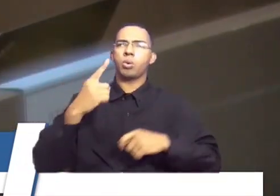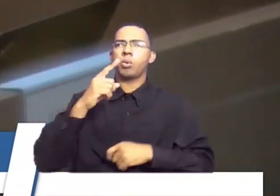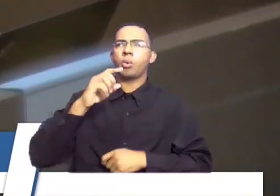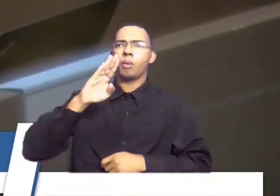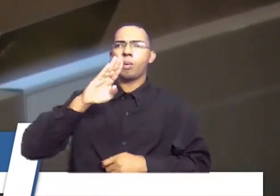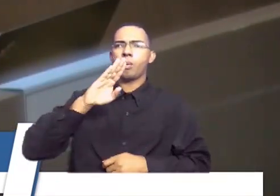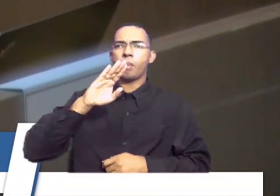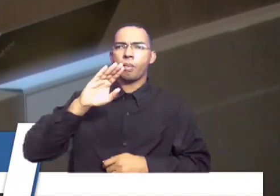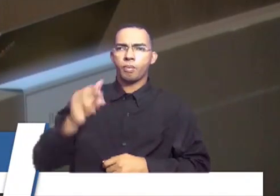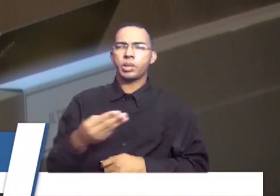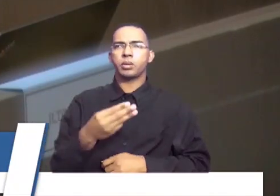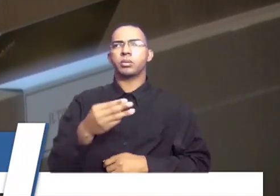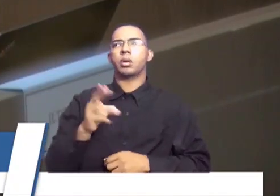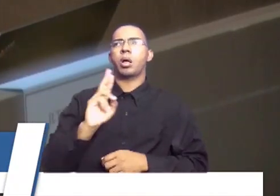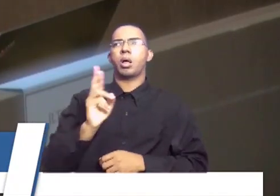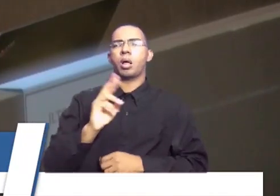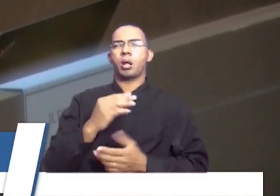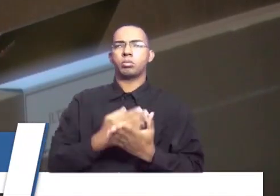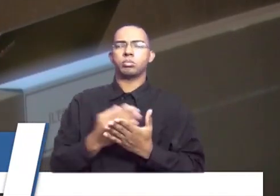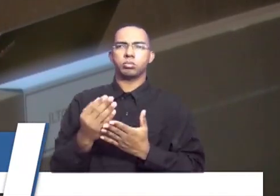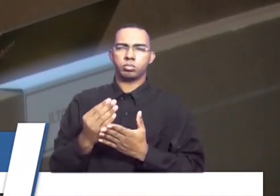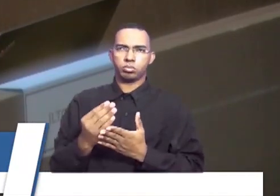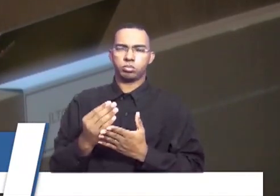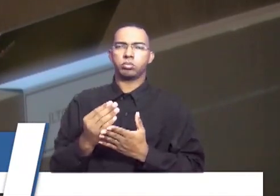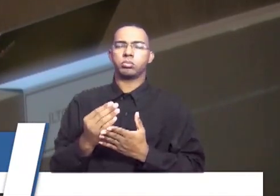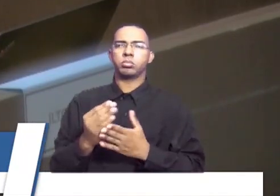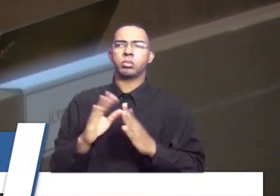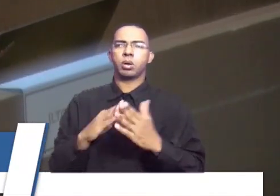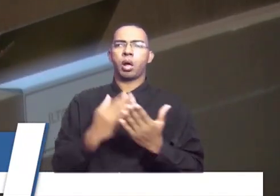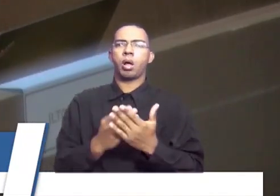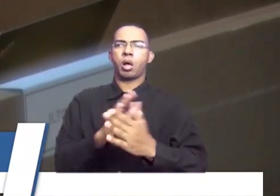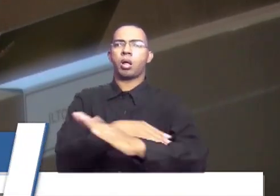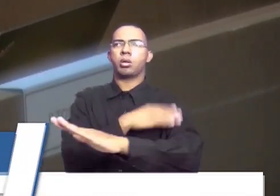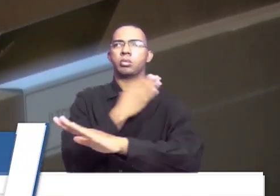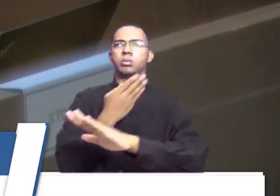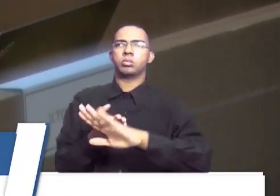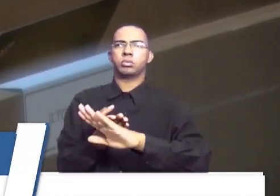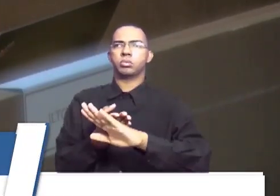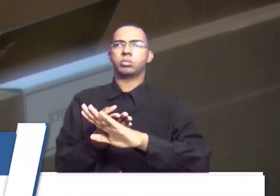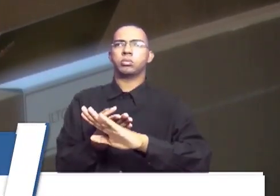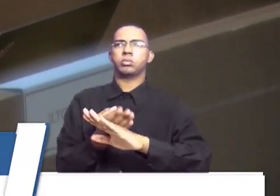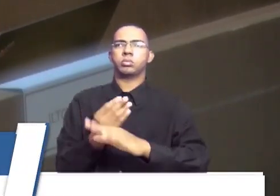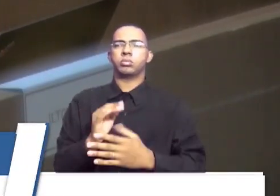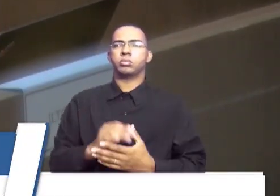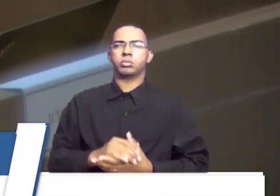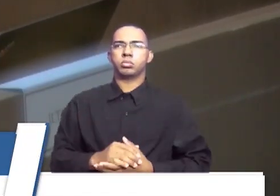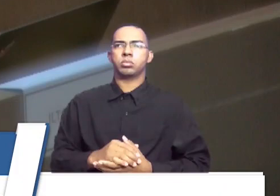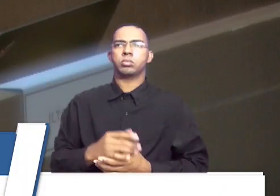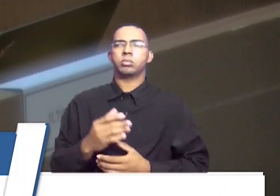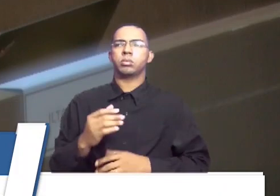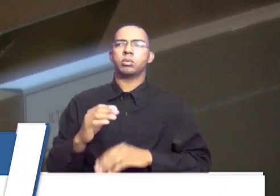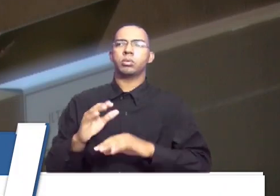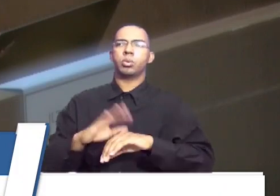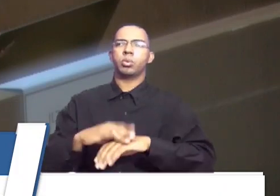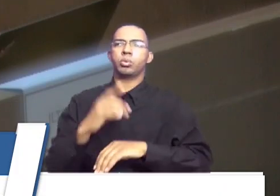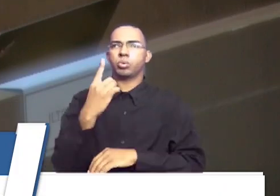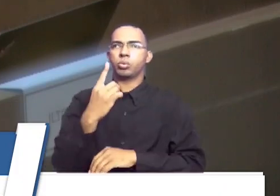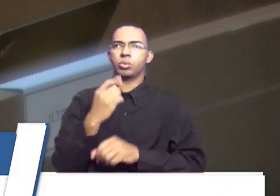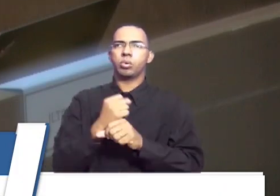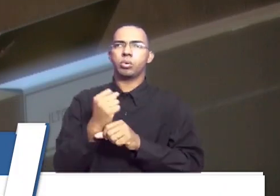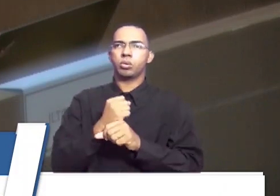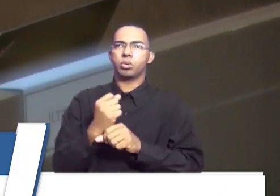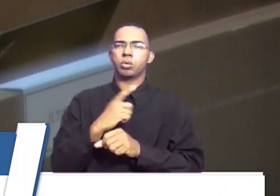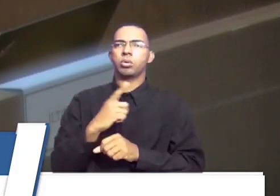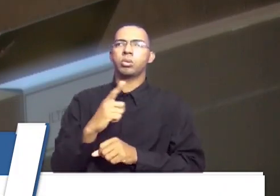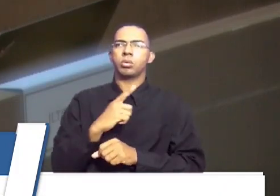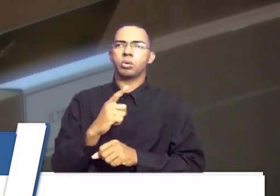início das escolas tempo integral, quando a criança entrar em um ano. Então, fizemos uma propositiva para que o